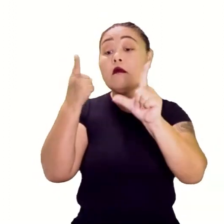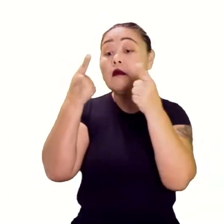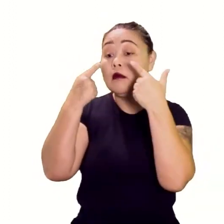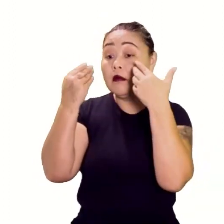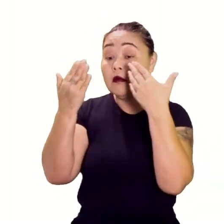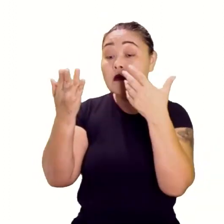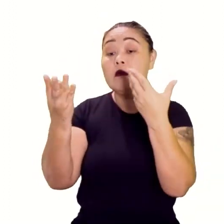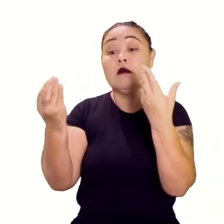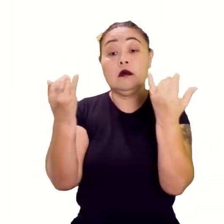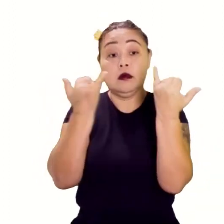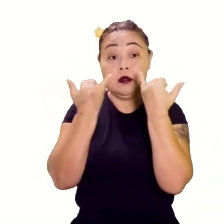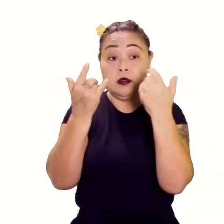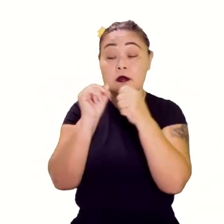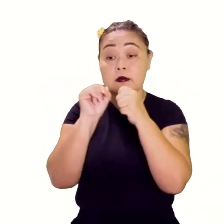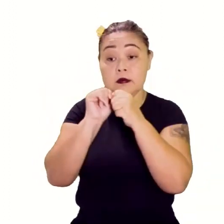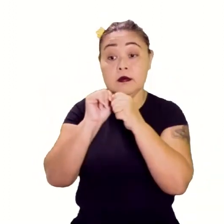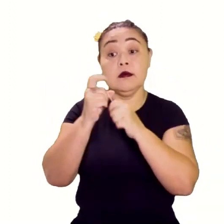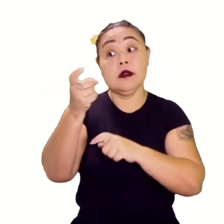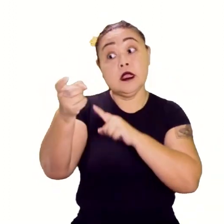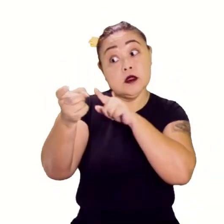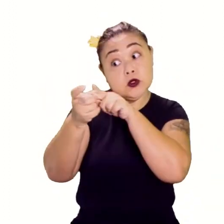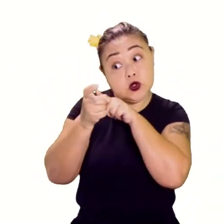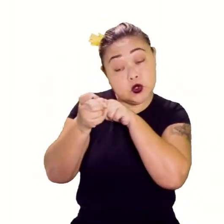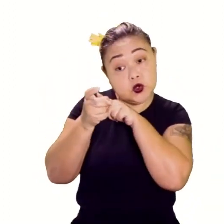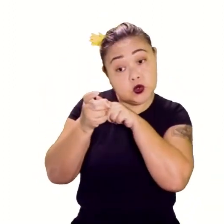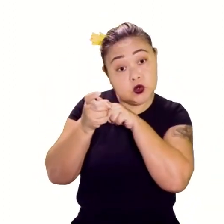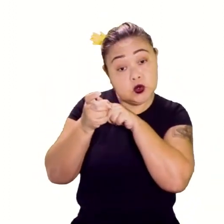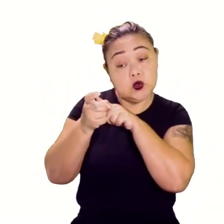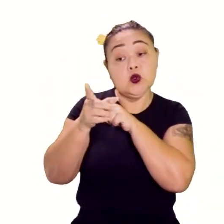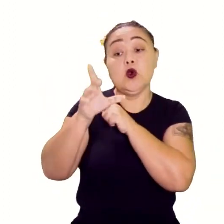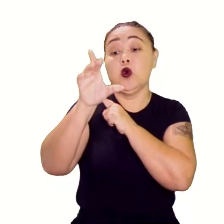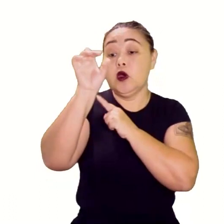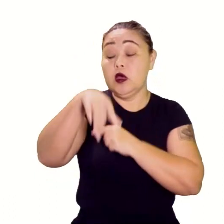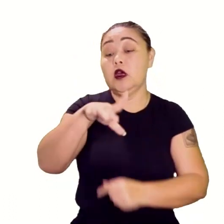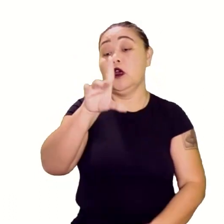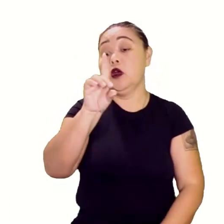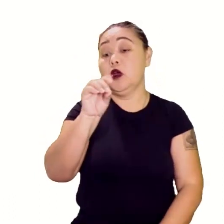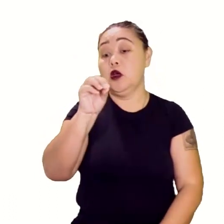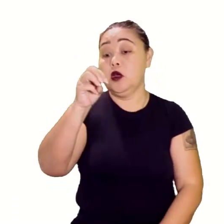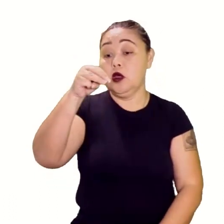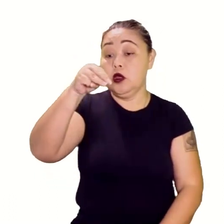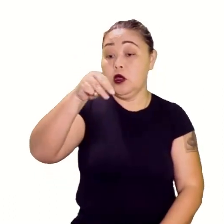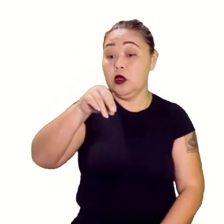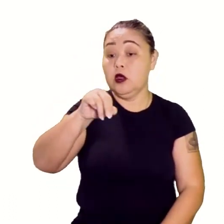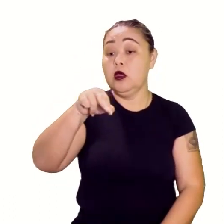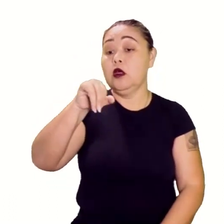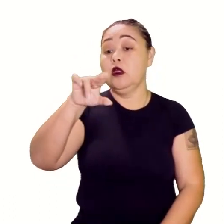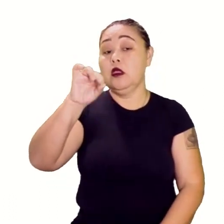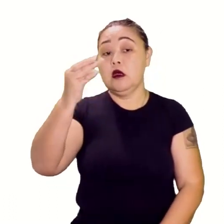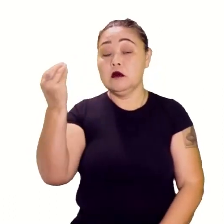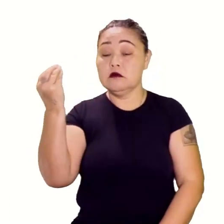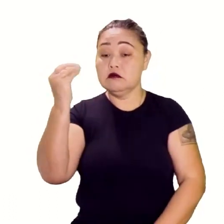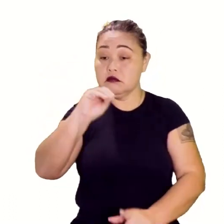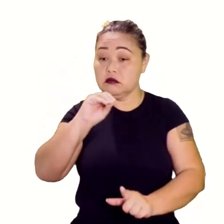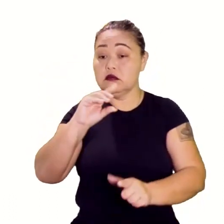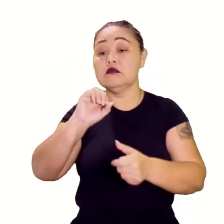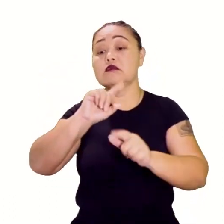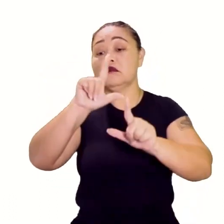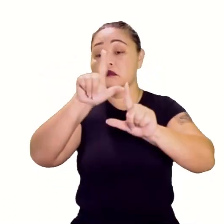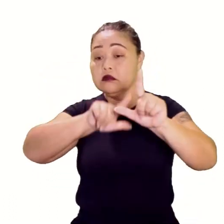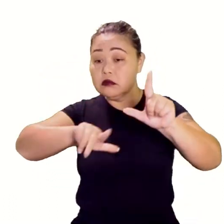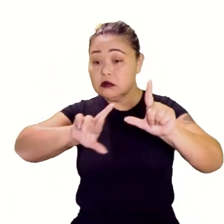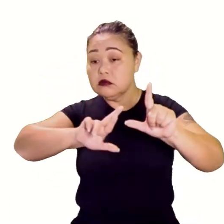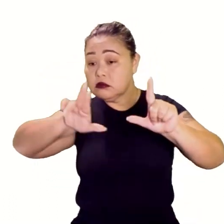ele nos forneceu os valores de x, os domínios. eu vou jogar no logaritmo, para cada um eu tenho